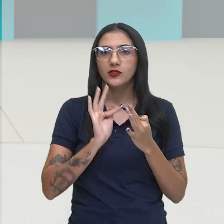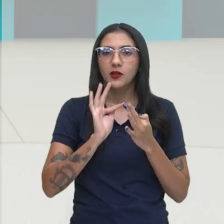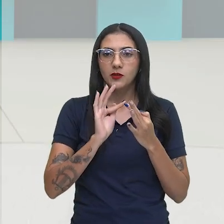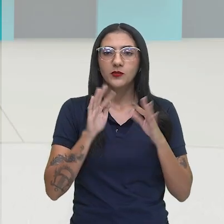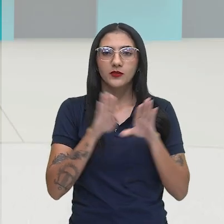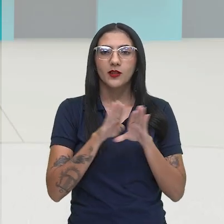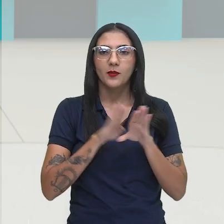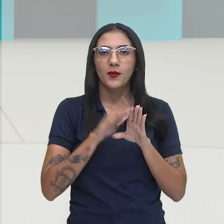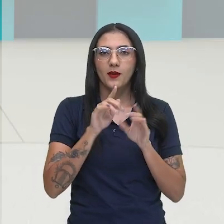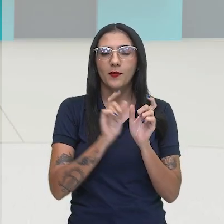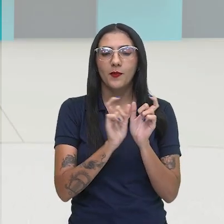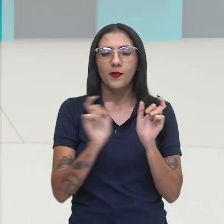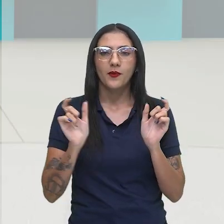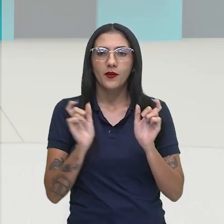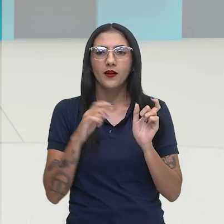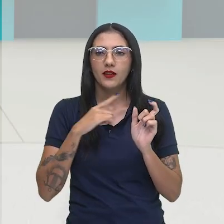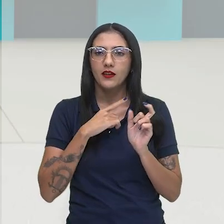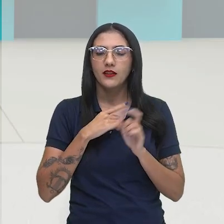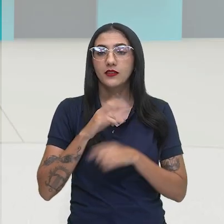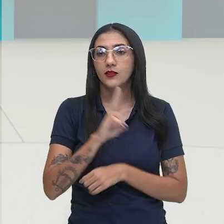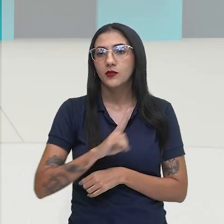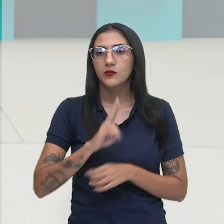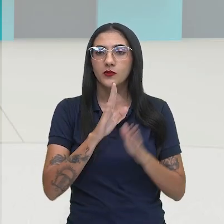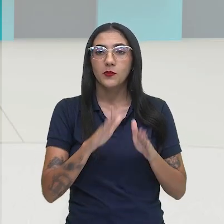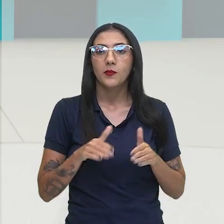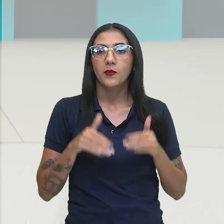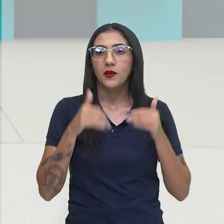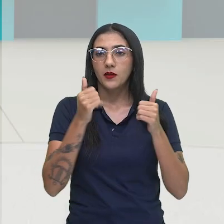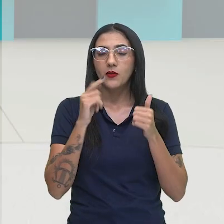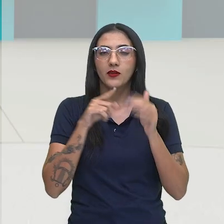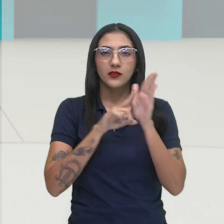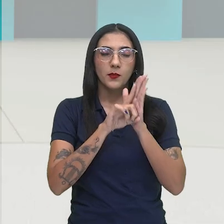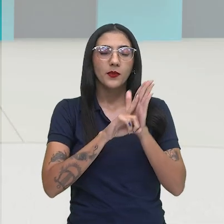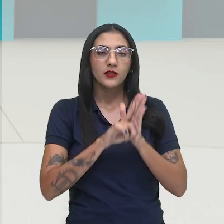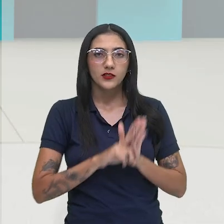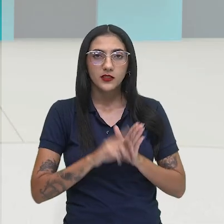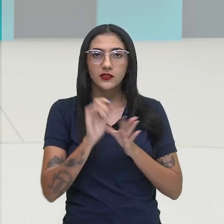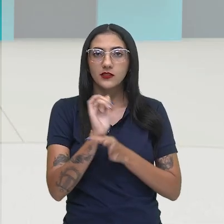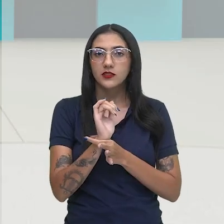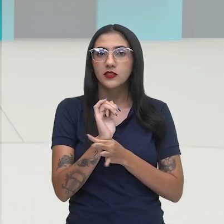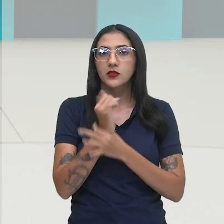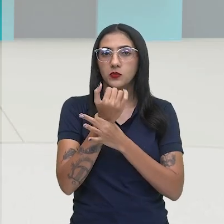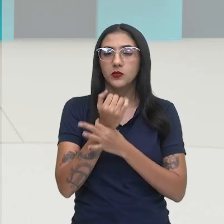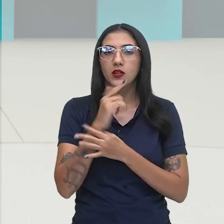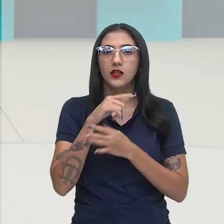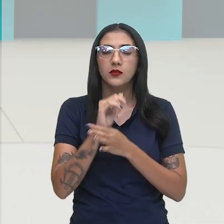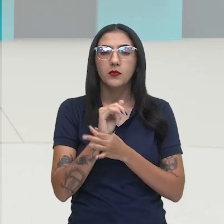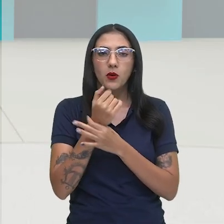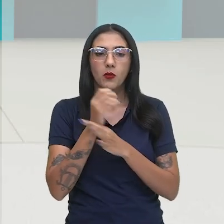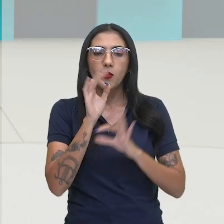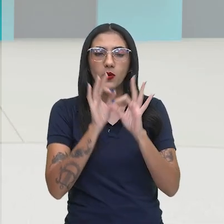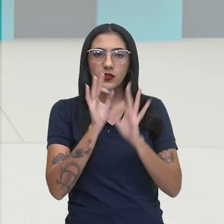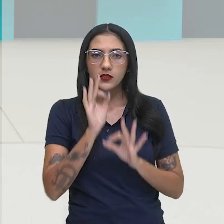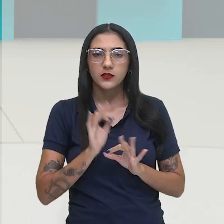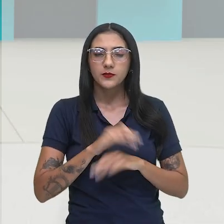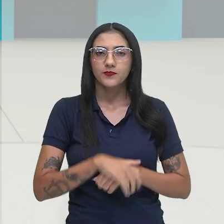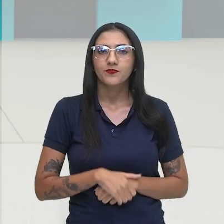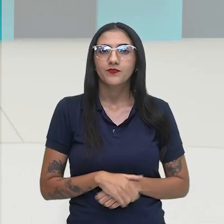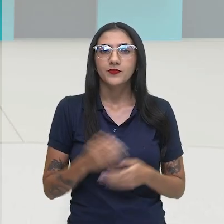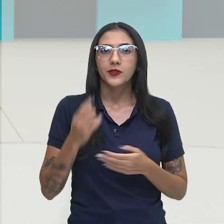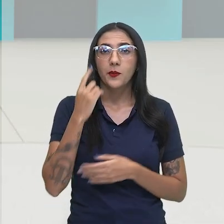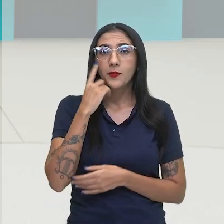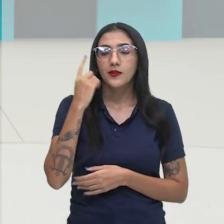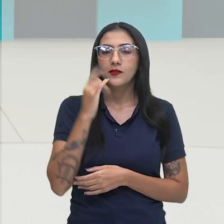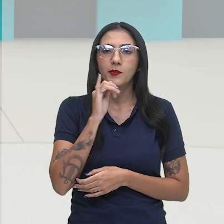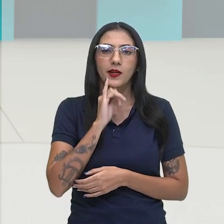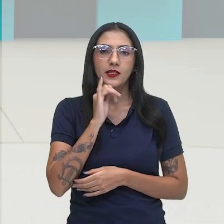desse termo aqui, ele vai, então, deixar a sua pesquisa muito mais segura, tá? Ele vai proteger os seus dados. Imagine que na pesquisa você digitou